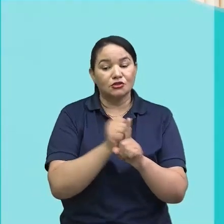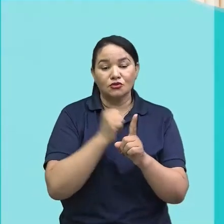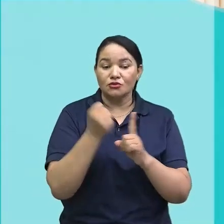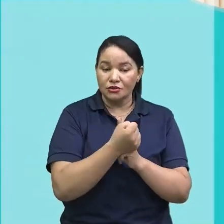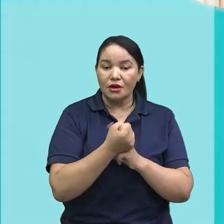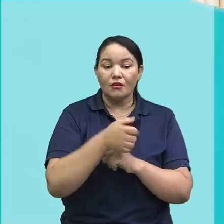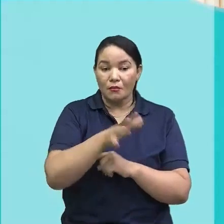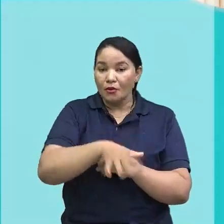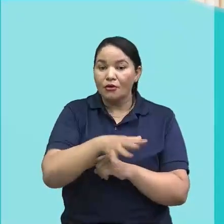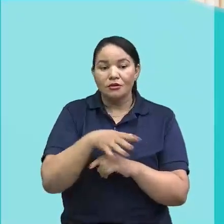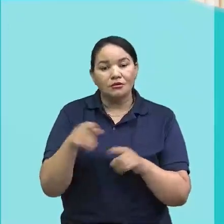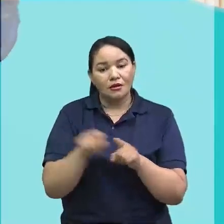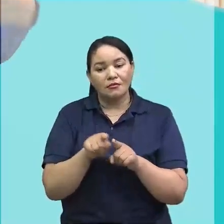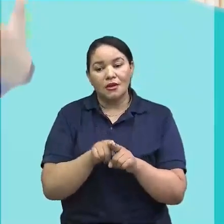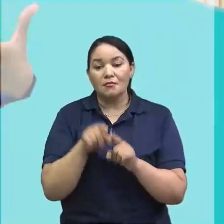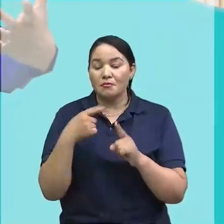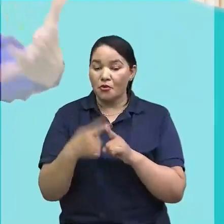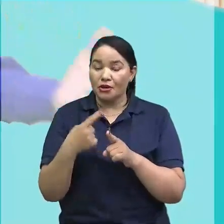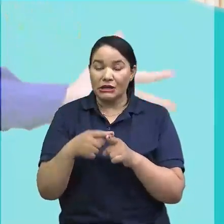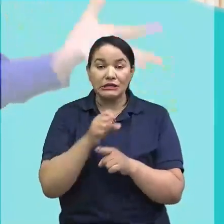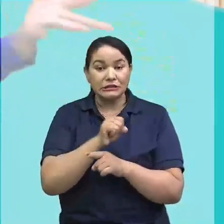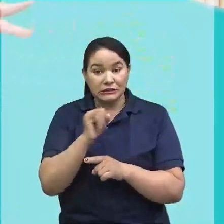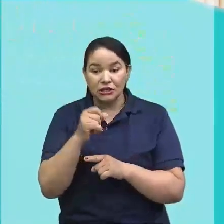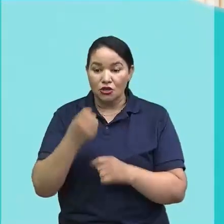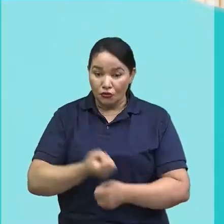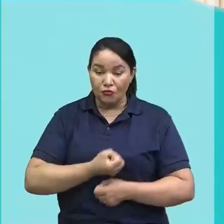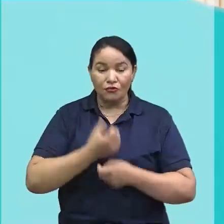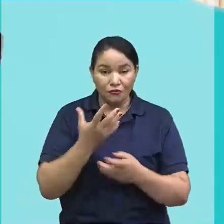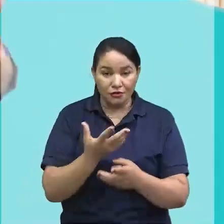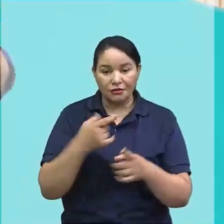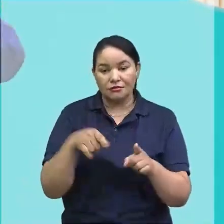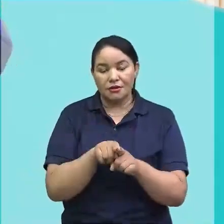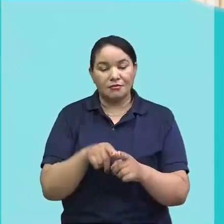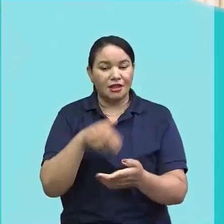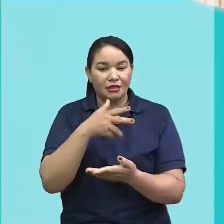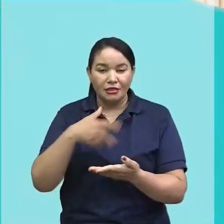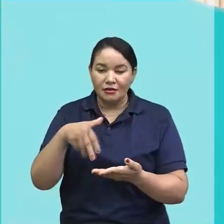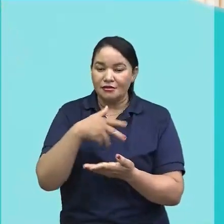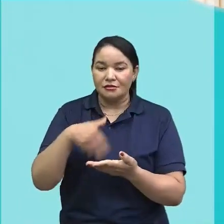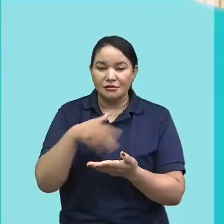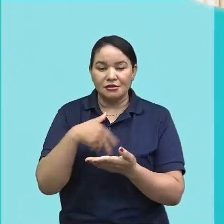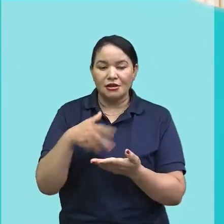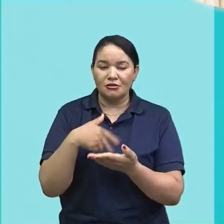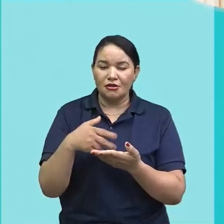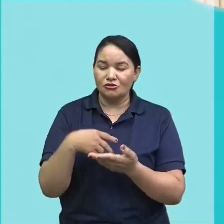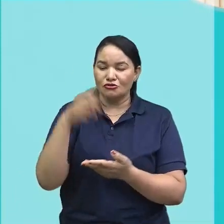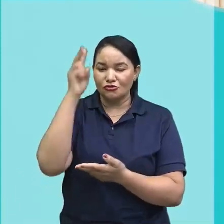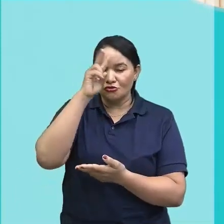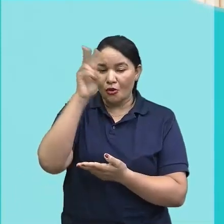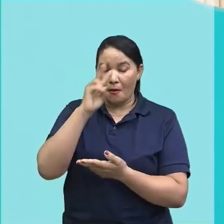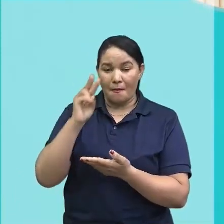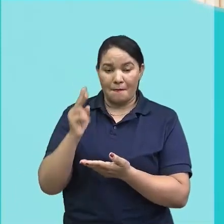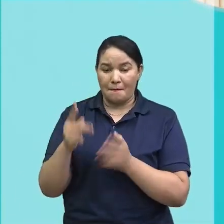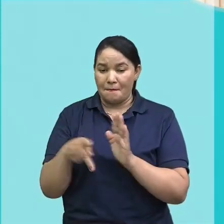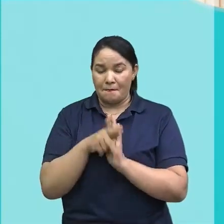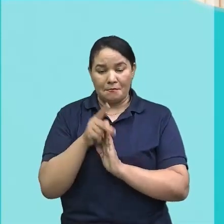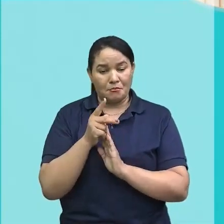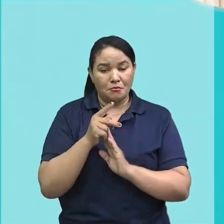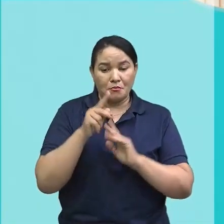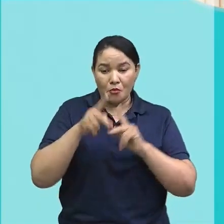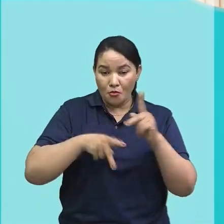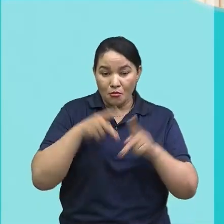social, porque se eu estou manifestando, se eu estou dançando, se eu estou contando a história do meu povo, eu